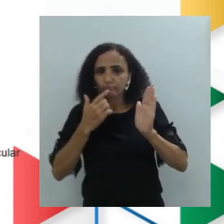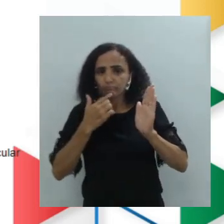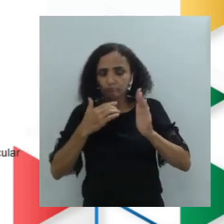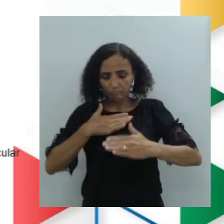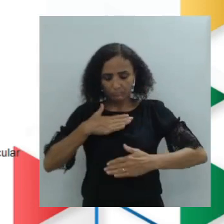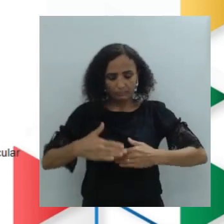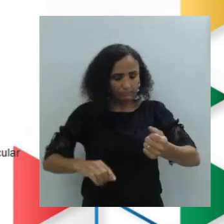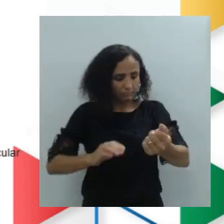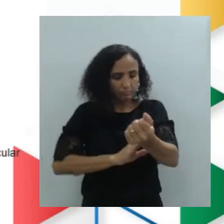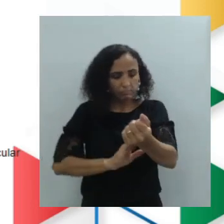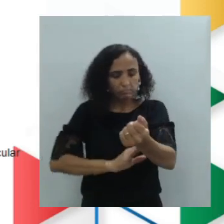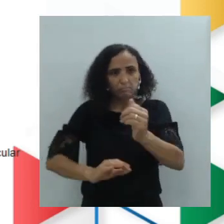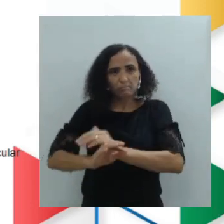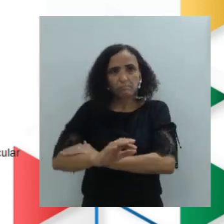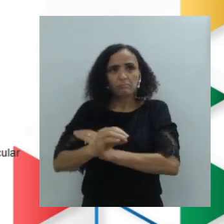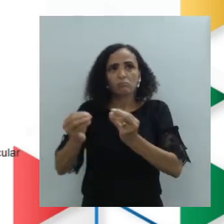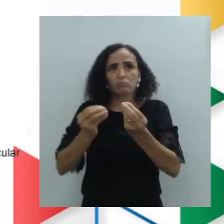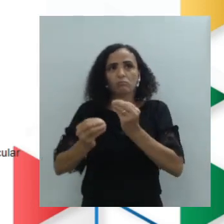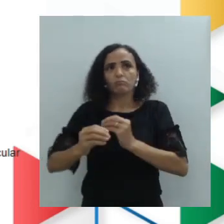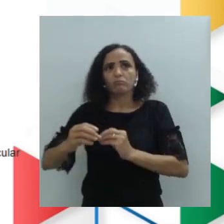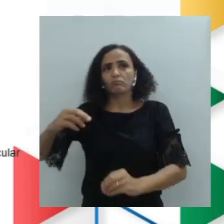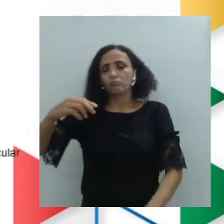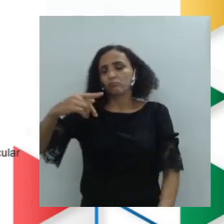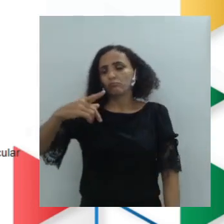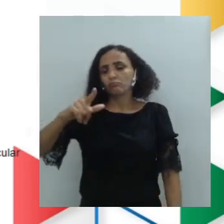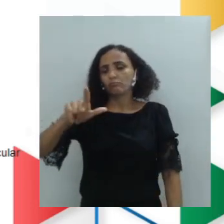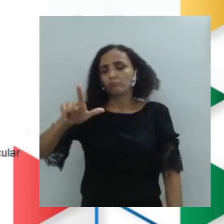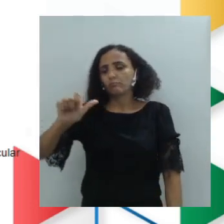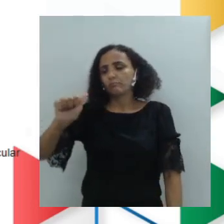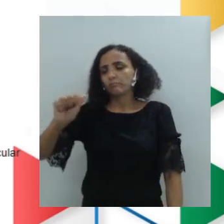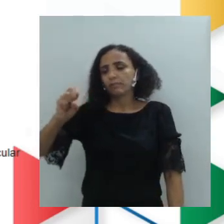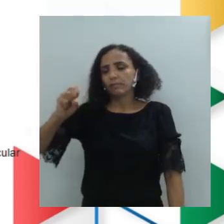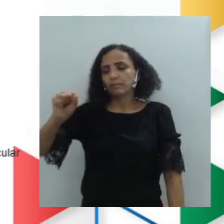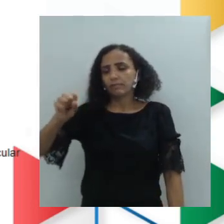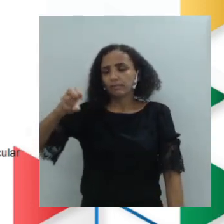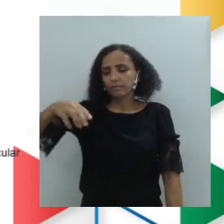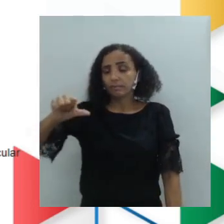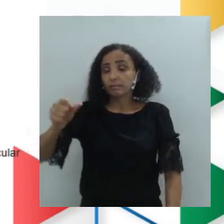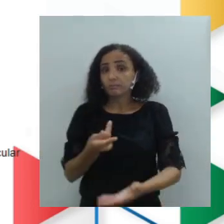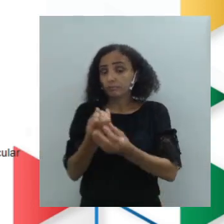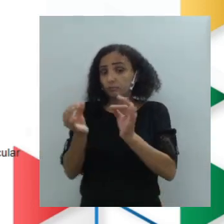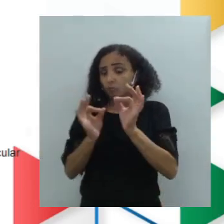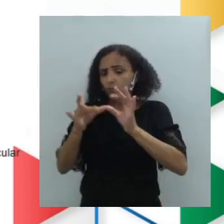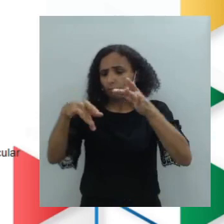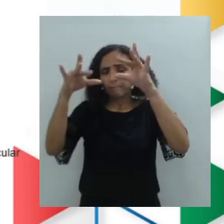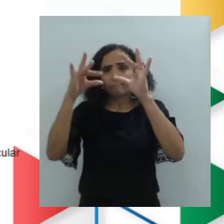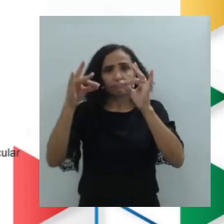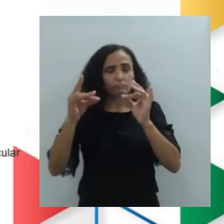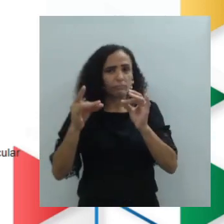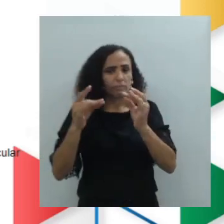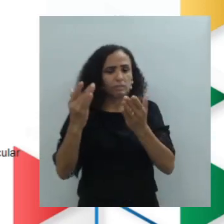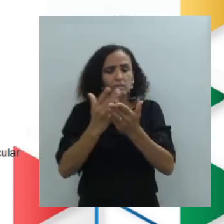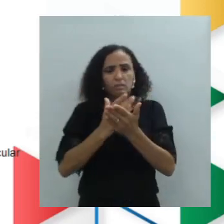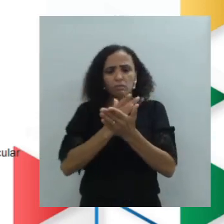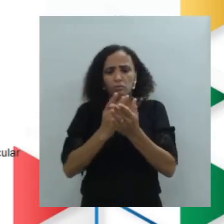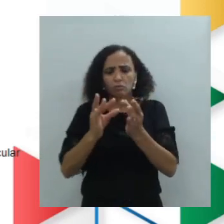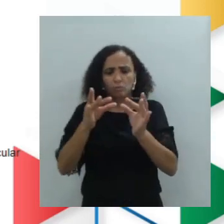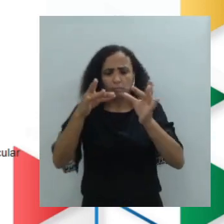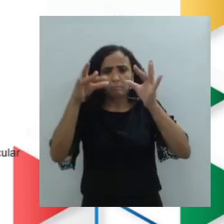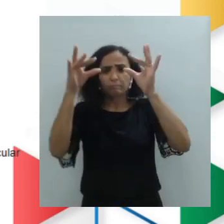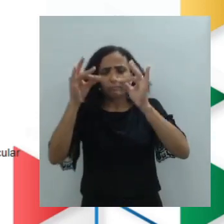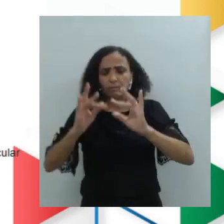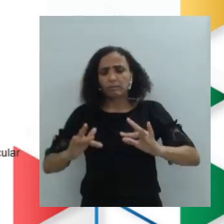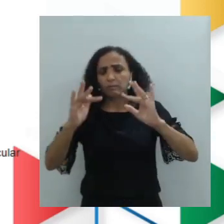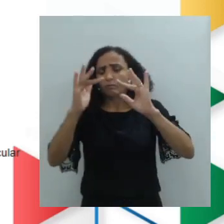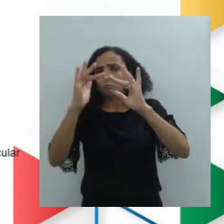é formado pelo plasma, diferentes tipos de células, que são hemácias e leucócitos, e alguns fragmentos de